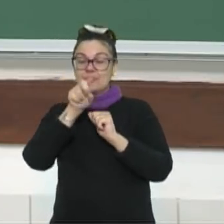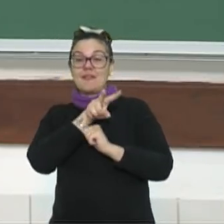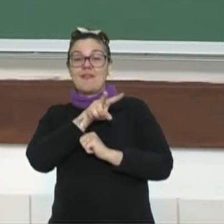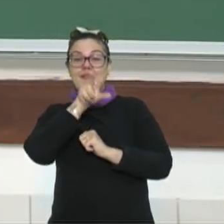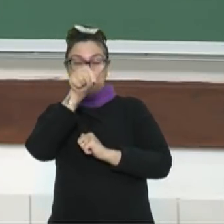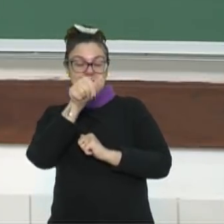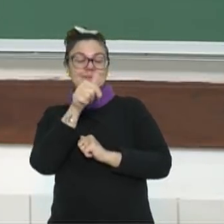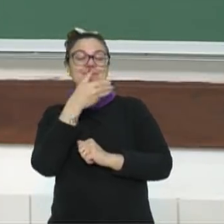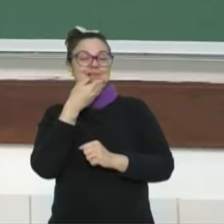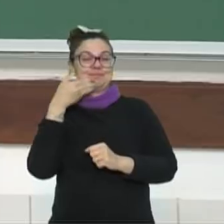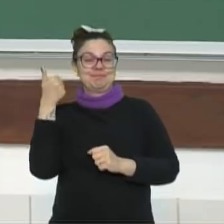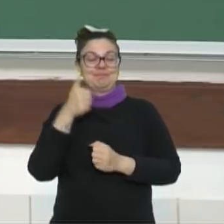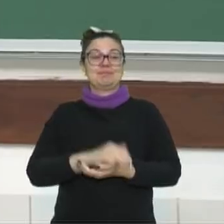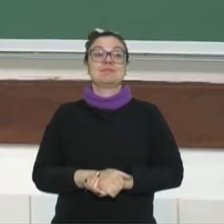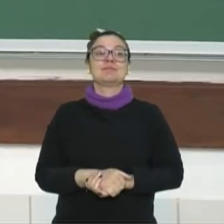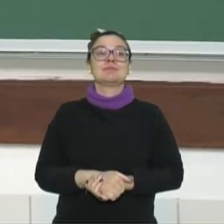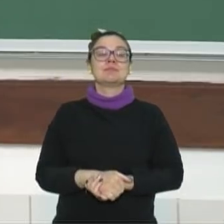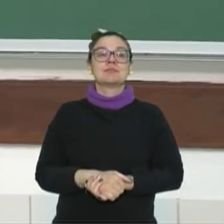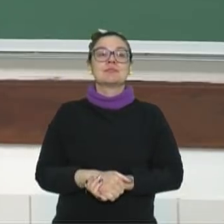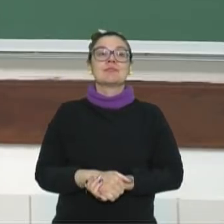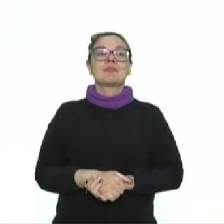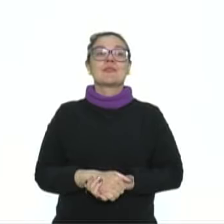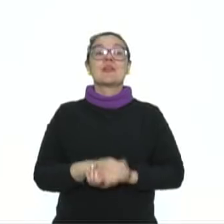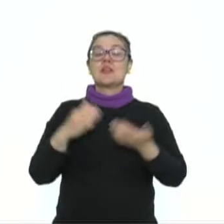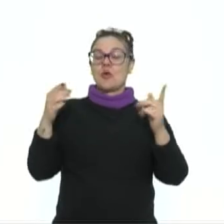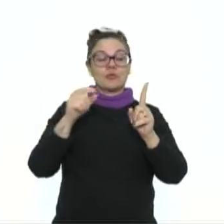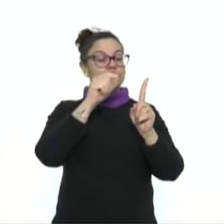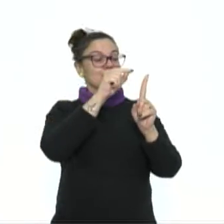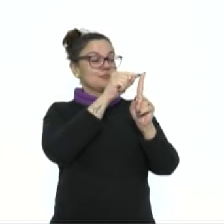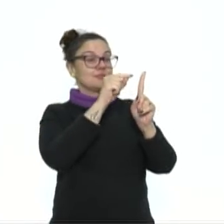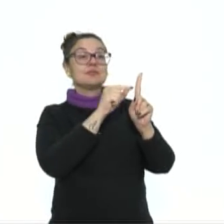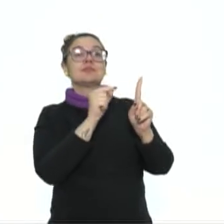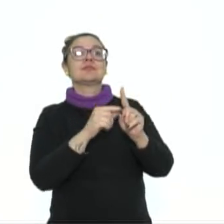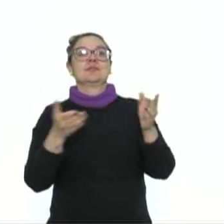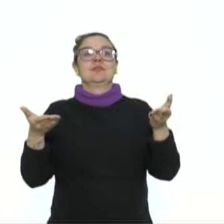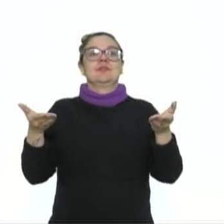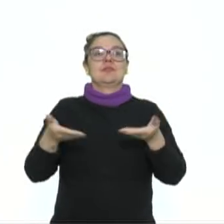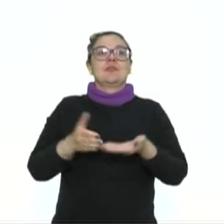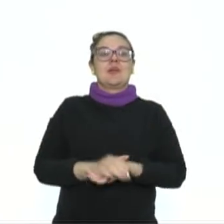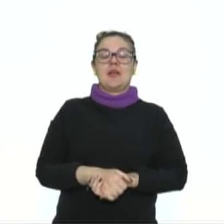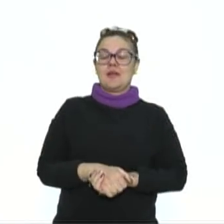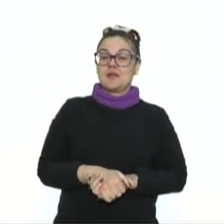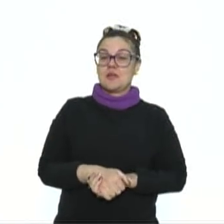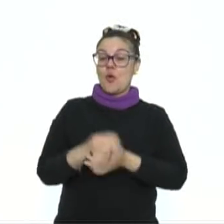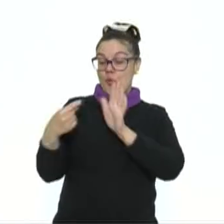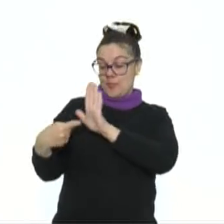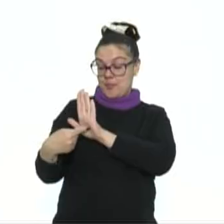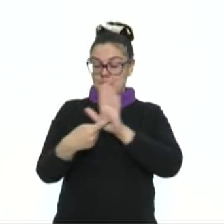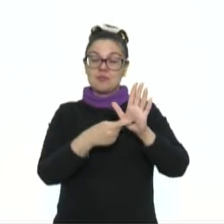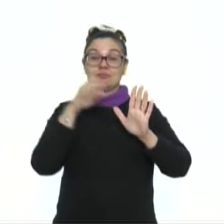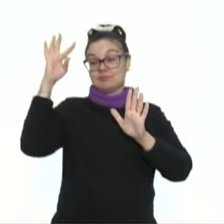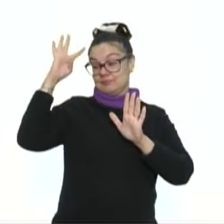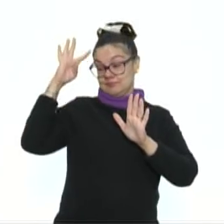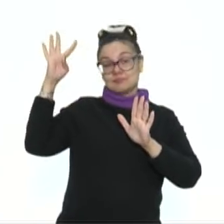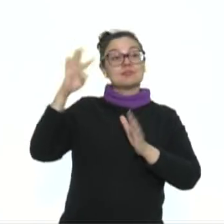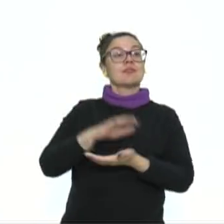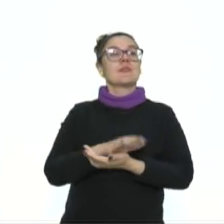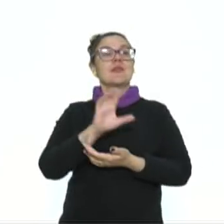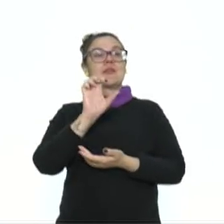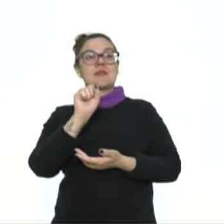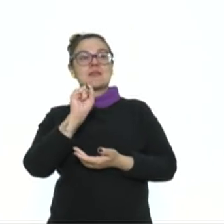tirar muita coisa boa daqui. Os objetivos então estão aqui, demonstrar aspectos da reflexão de Peter